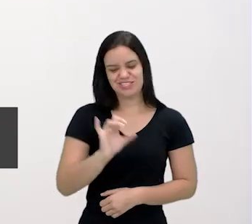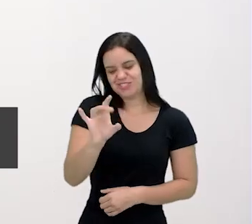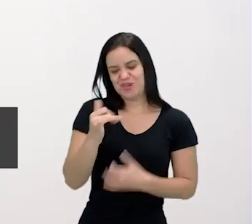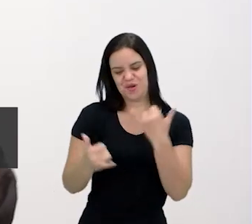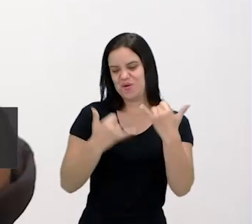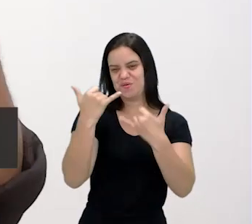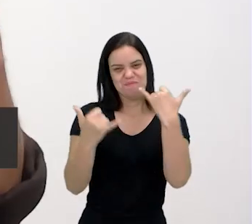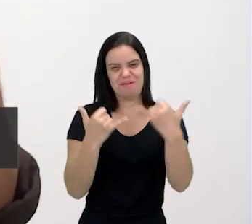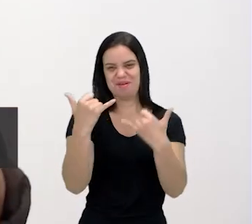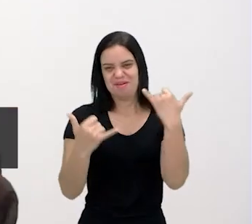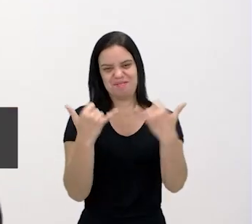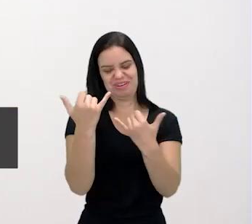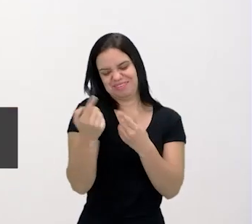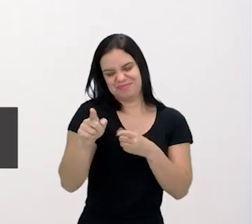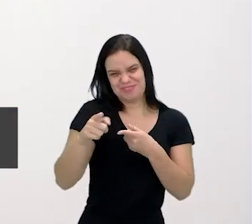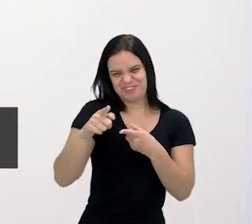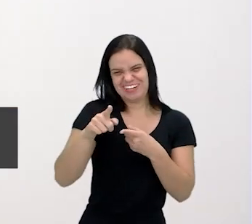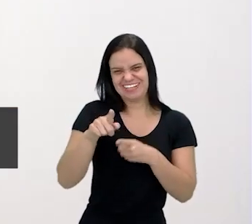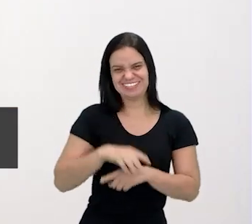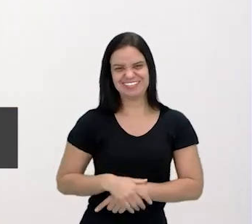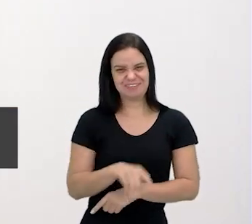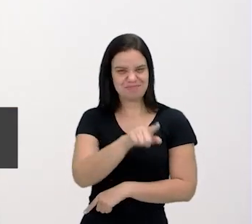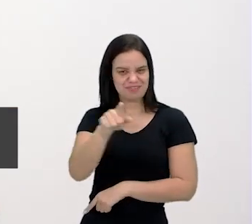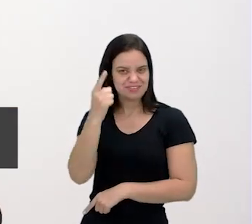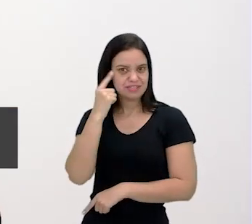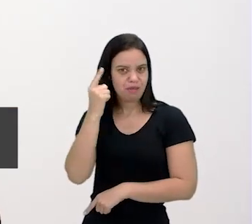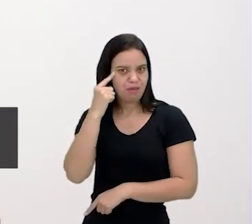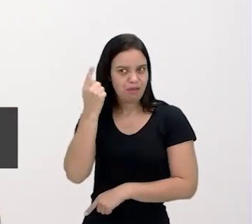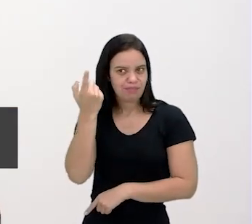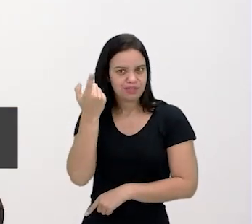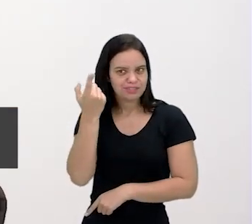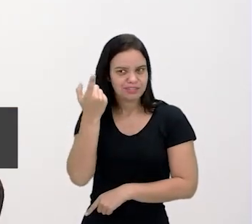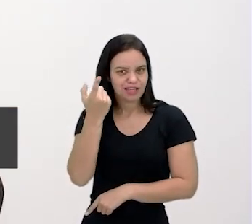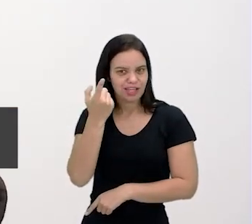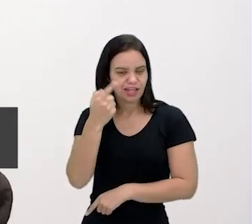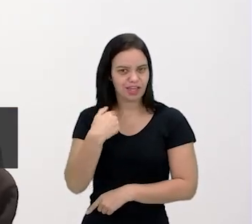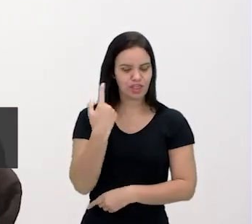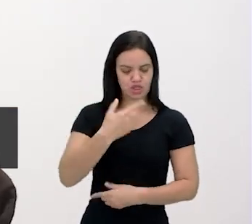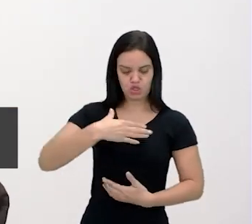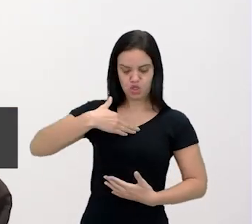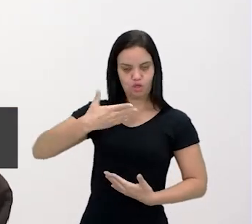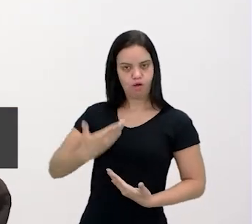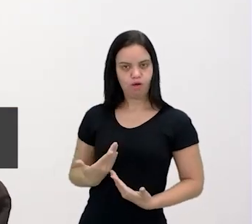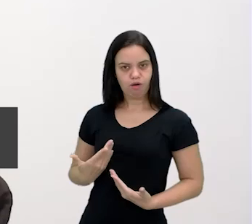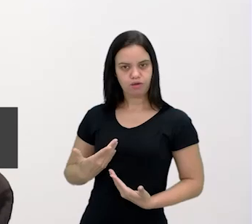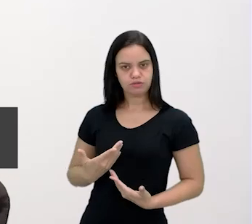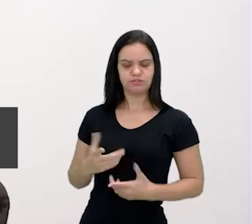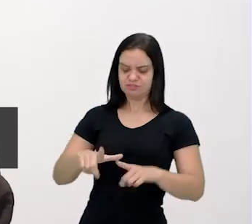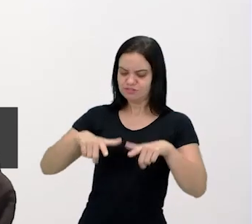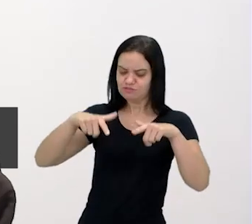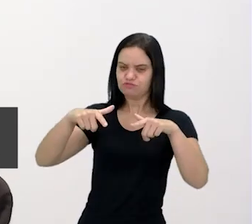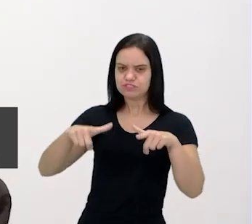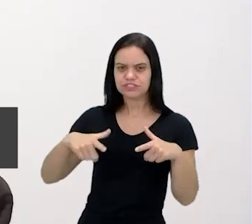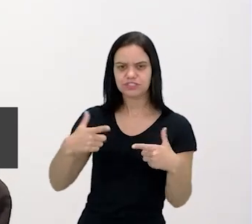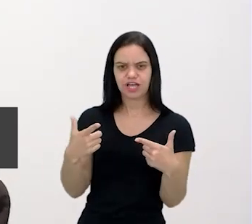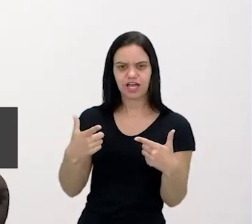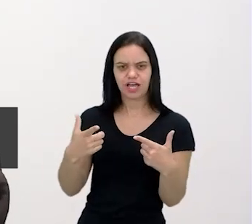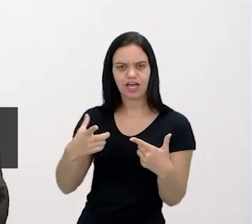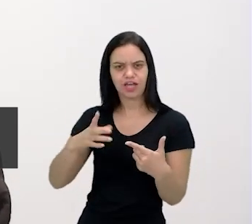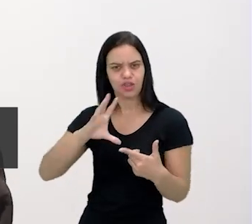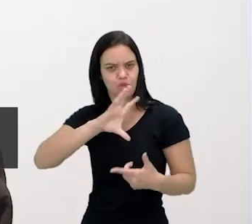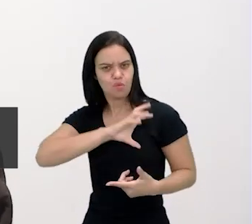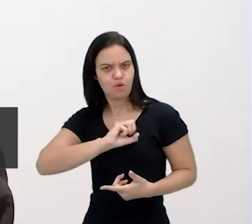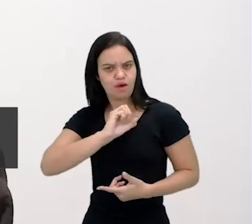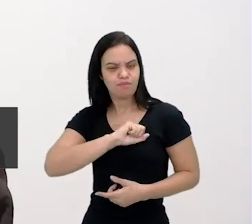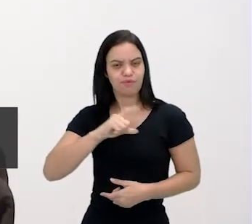brincadeira sarcástica e provocativa, na verdade, para que a gente pense mais sobre nós antes de buscar esse amor. Porque,